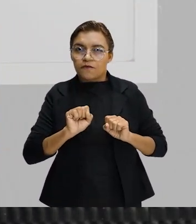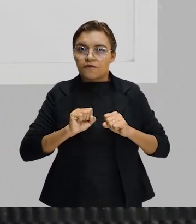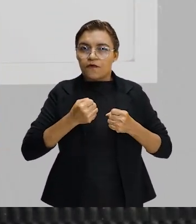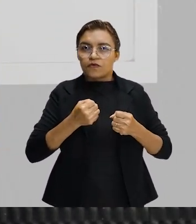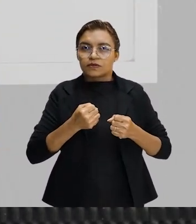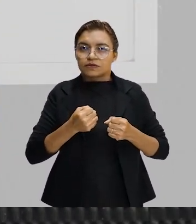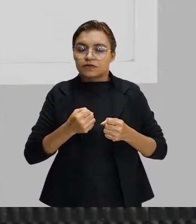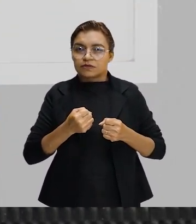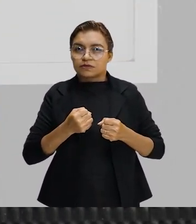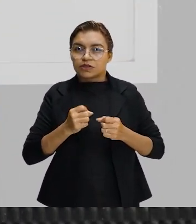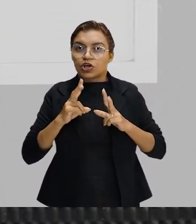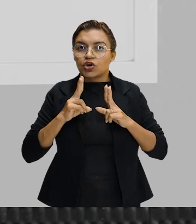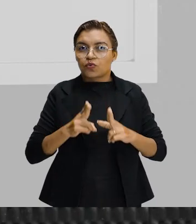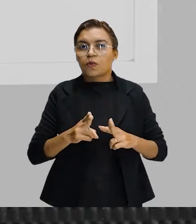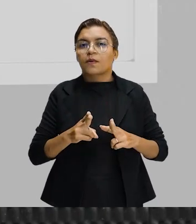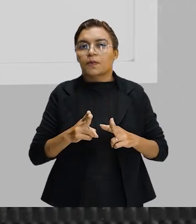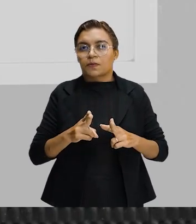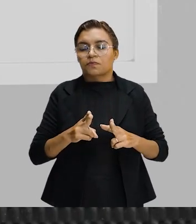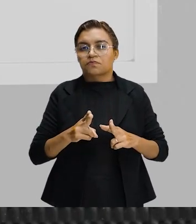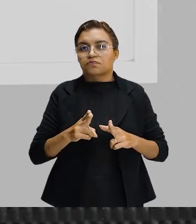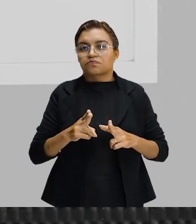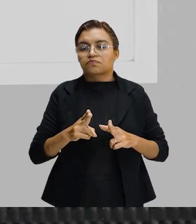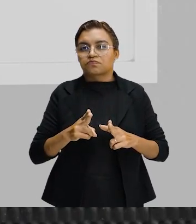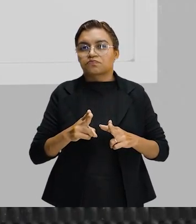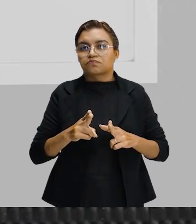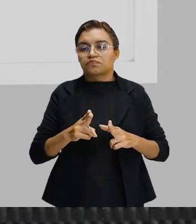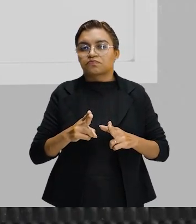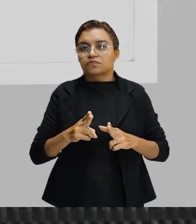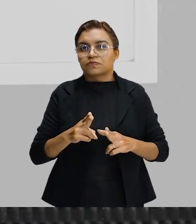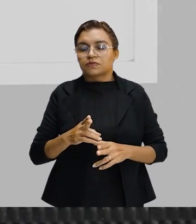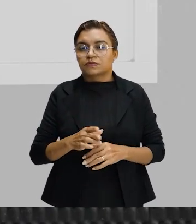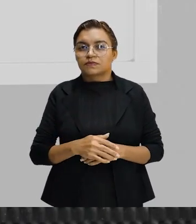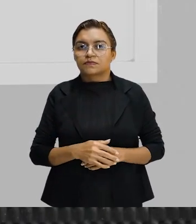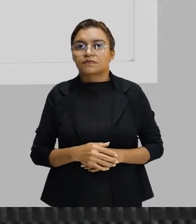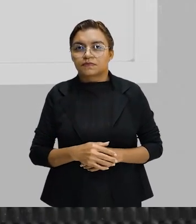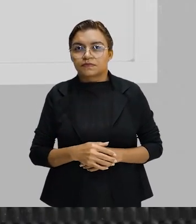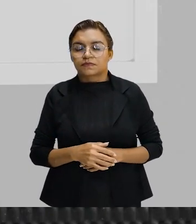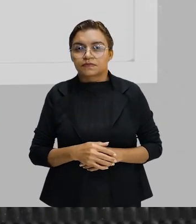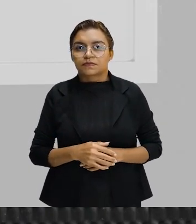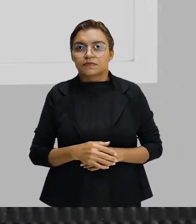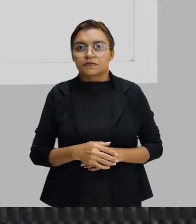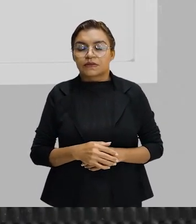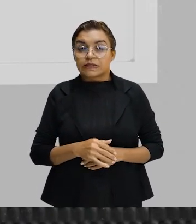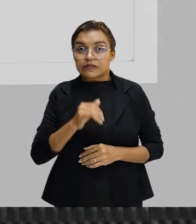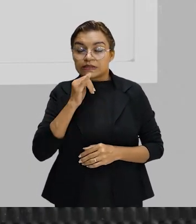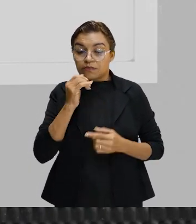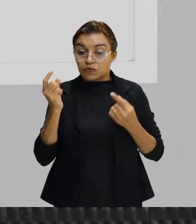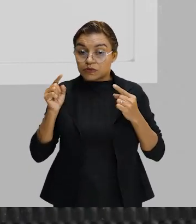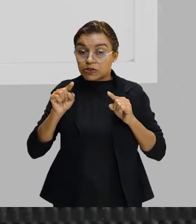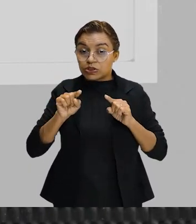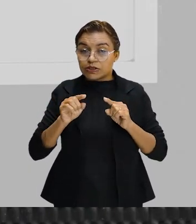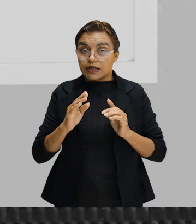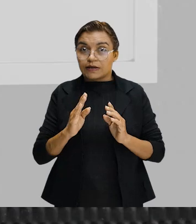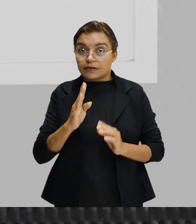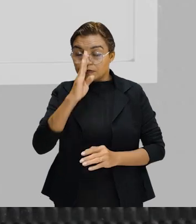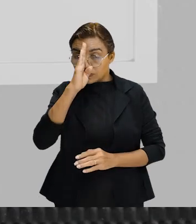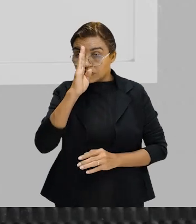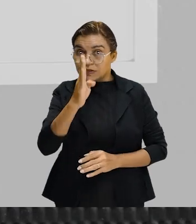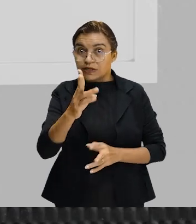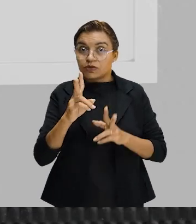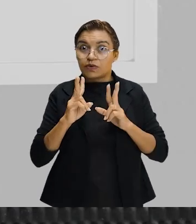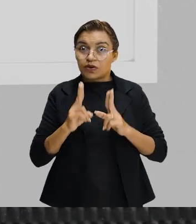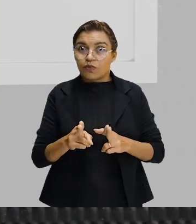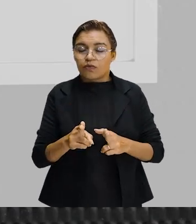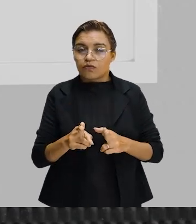mesma intensidade, de mesma direção, em sentidos opostos, irão se anular. Tá certo? Mas aqui também está